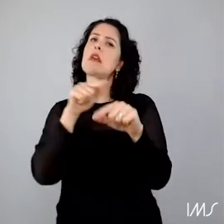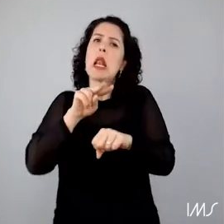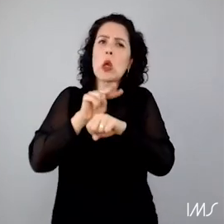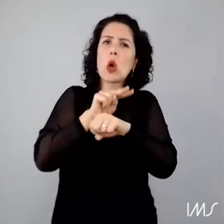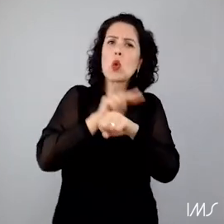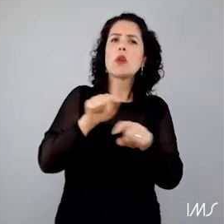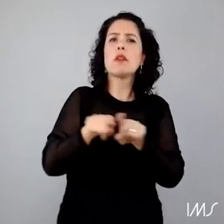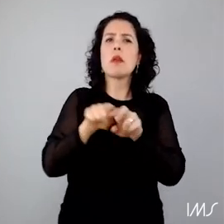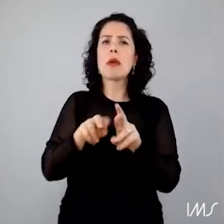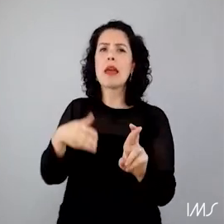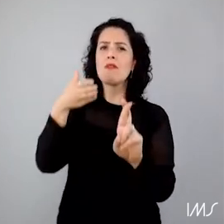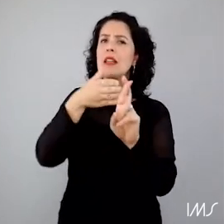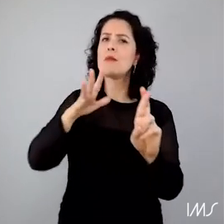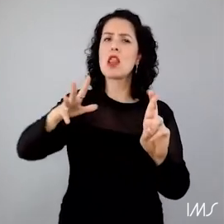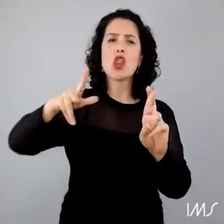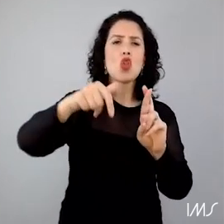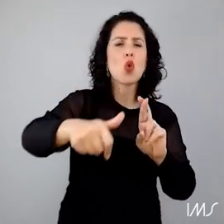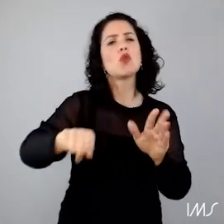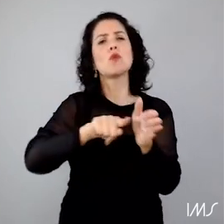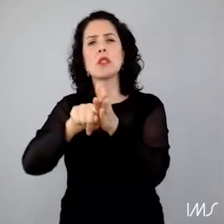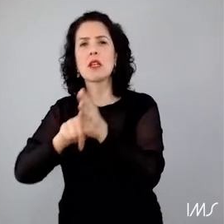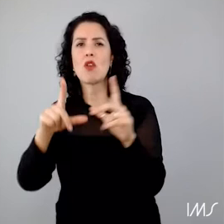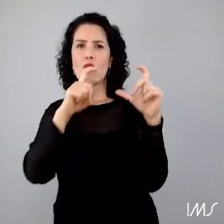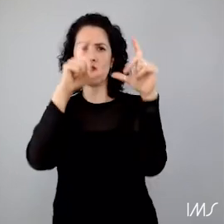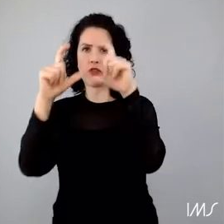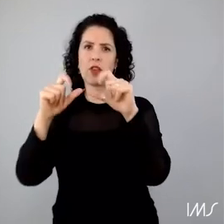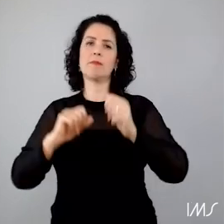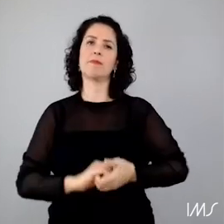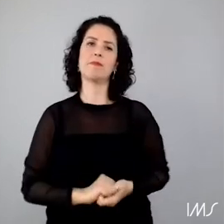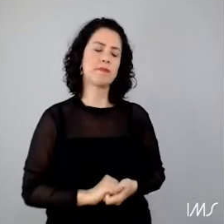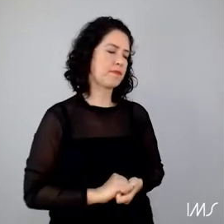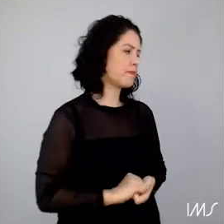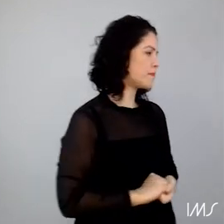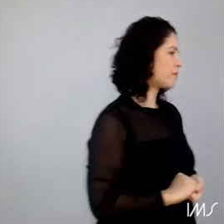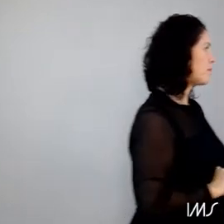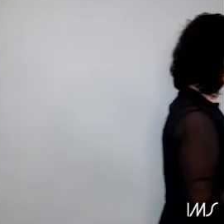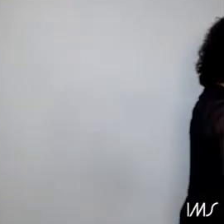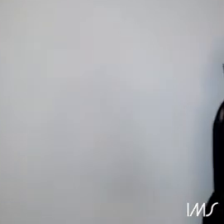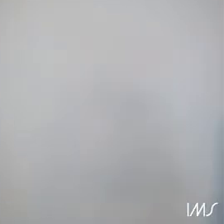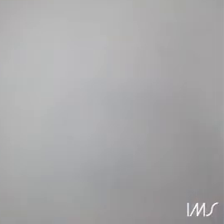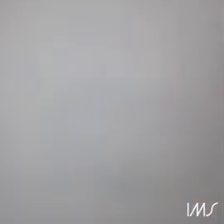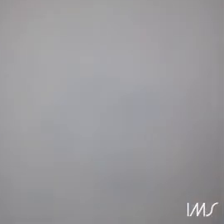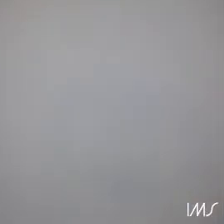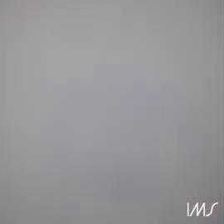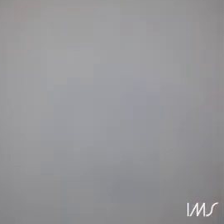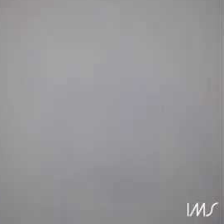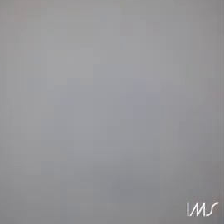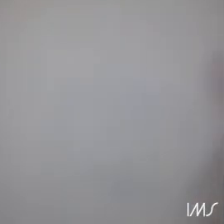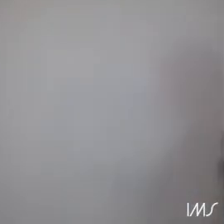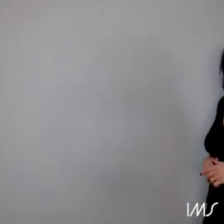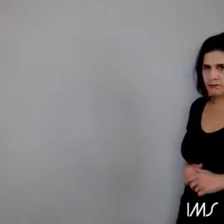foi referência para todos os pesquisadores de fotografia. Enfim, poderia continuar com esse